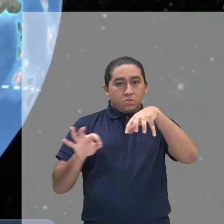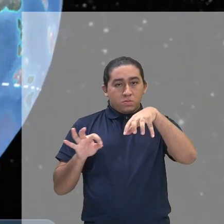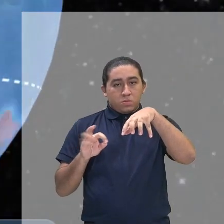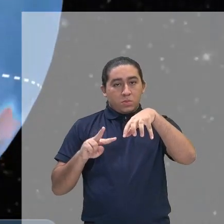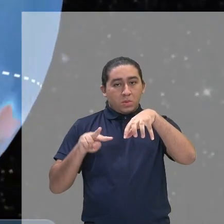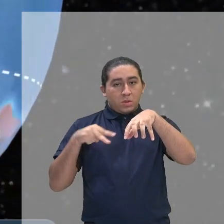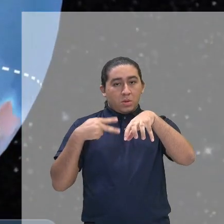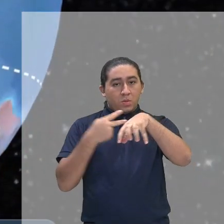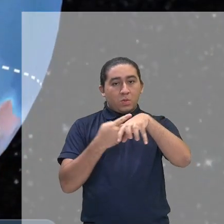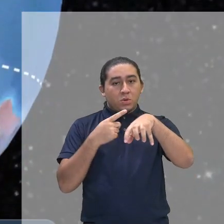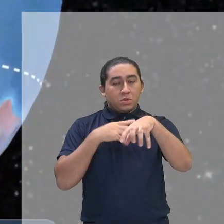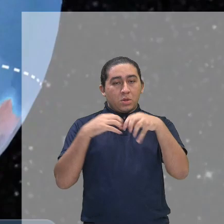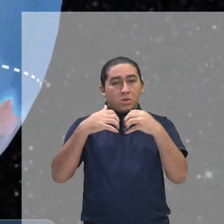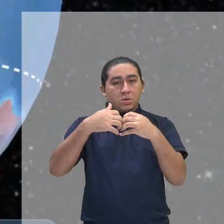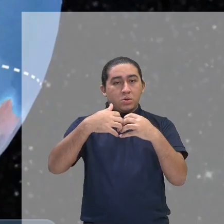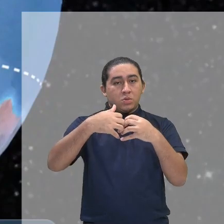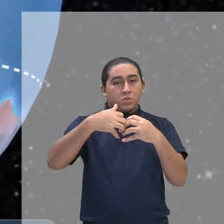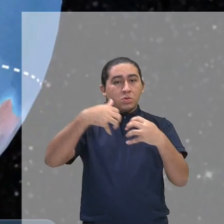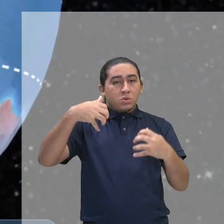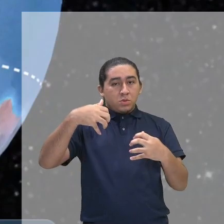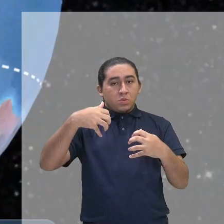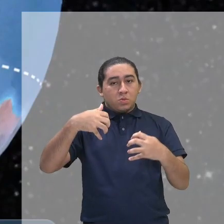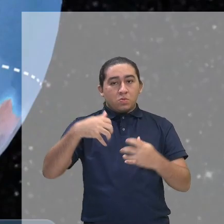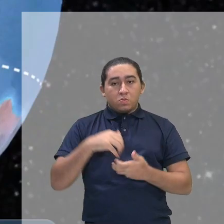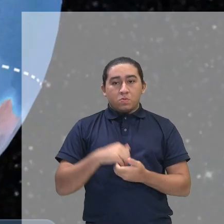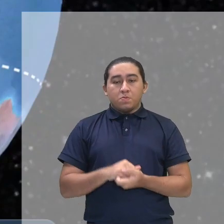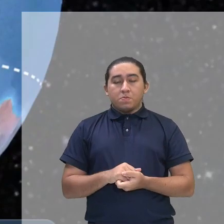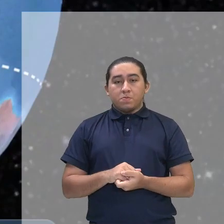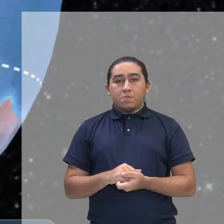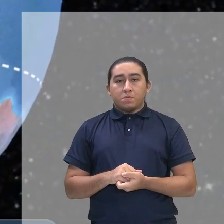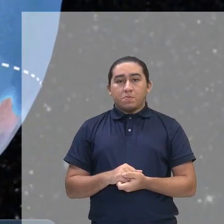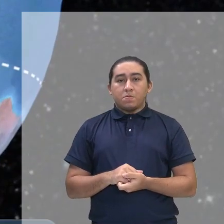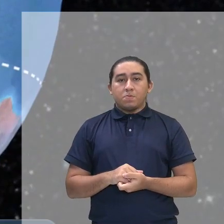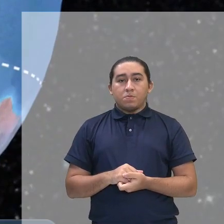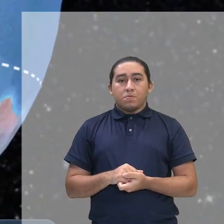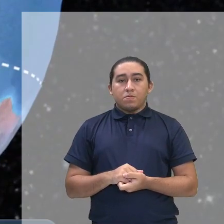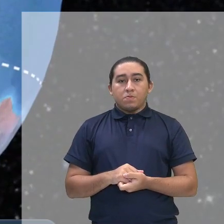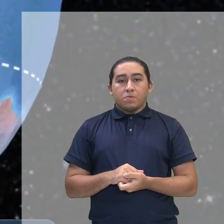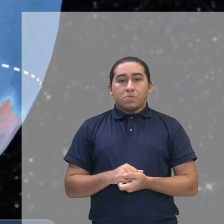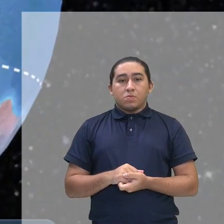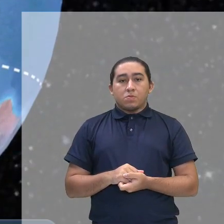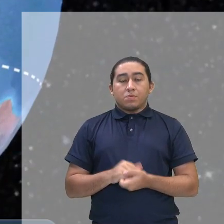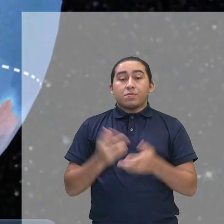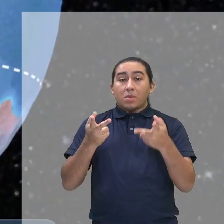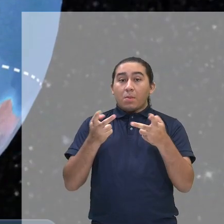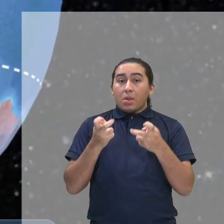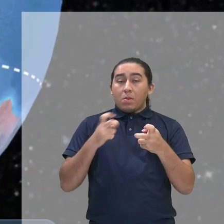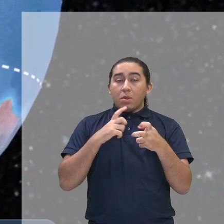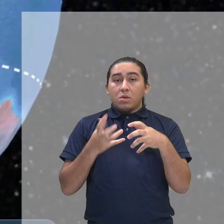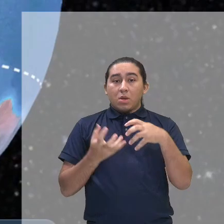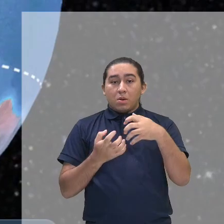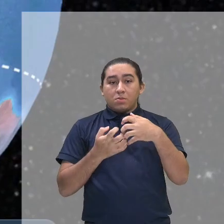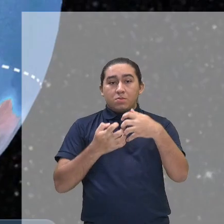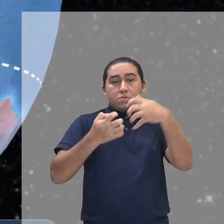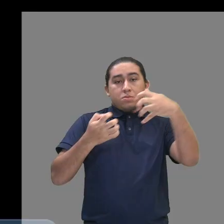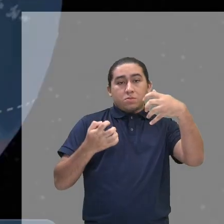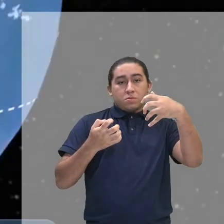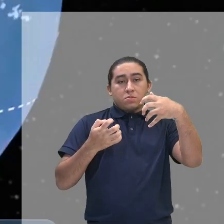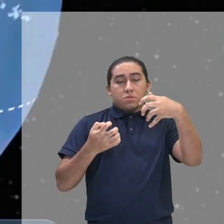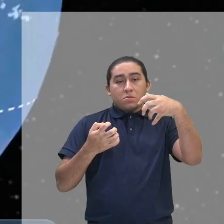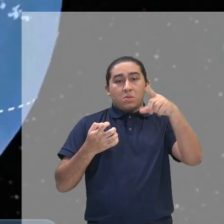continentes foram se dividindo, olha só. Lá no hemisfério norte, a Laurásia, no hemisfério sul,